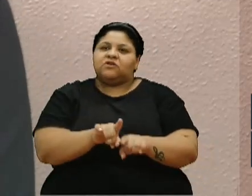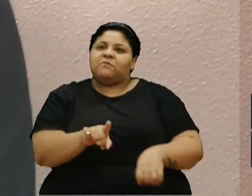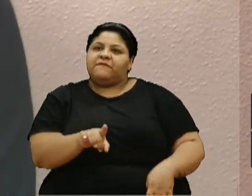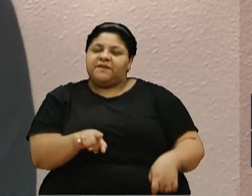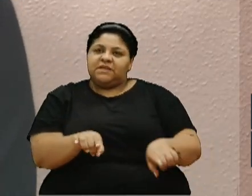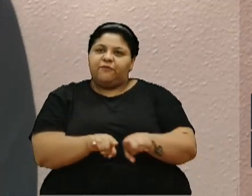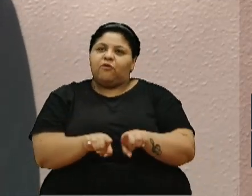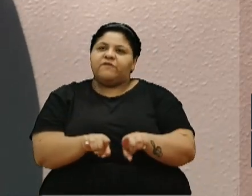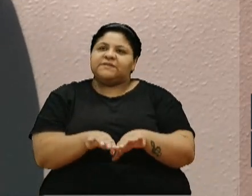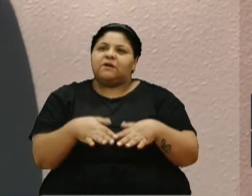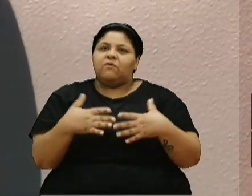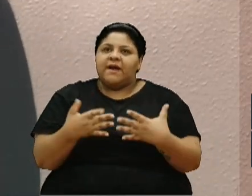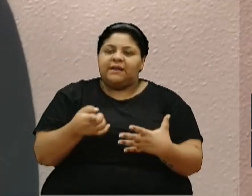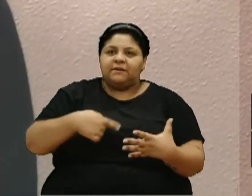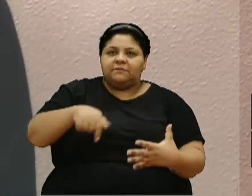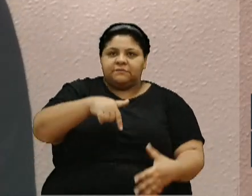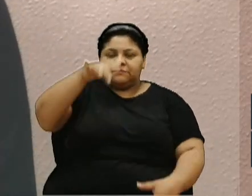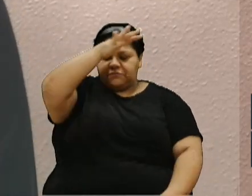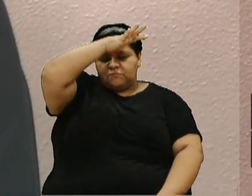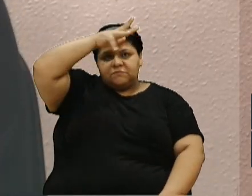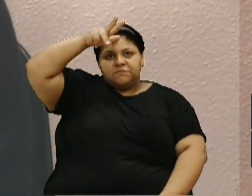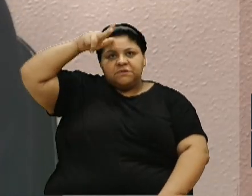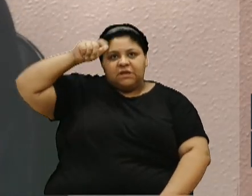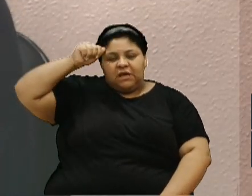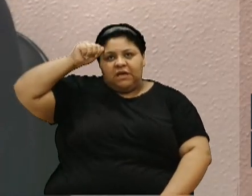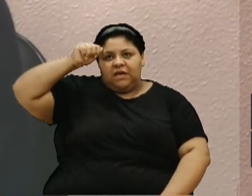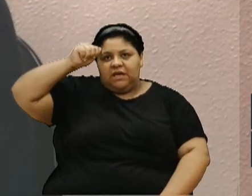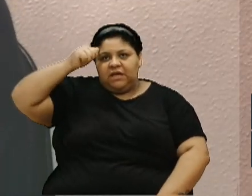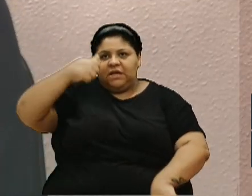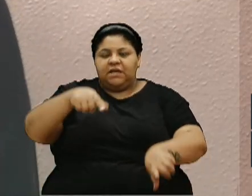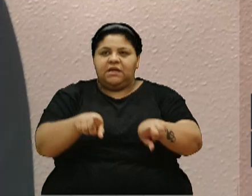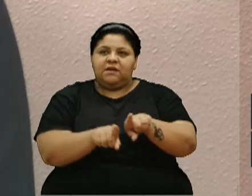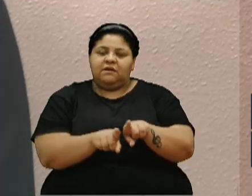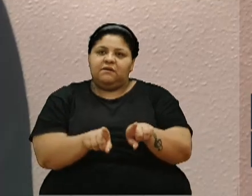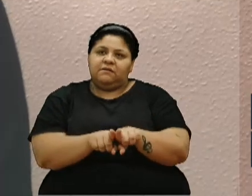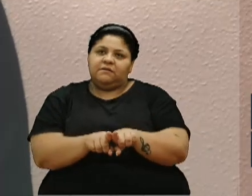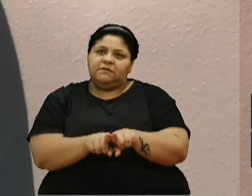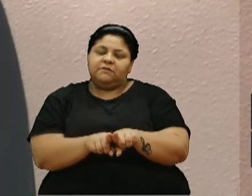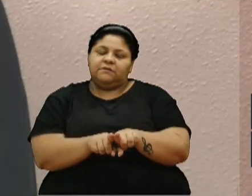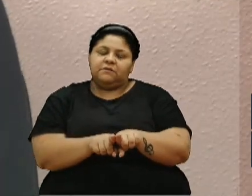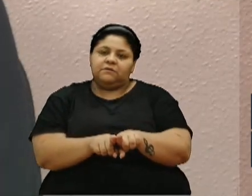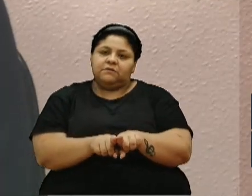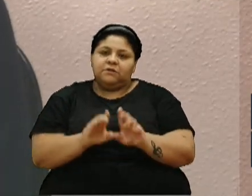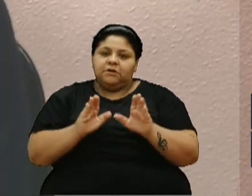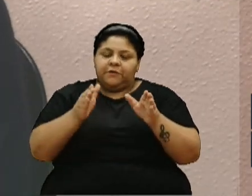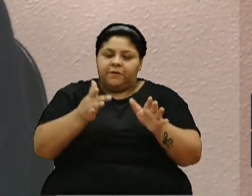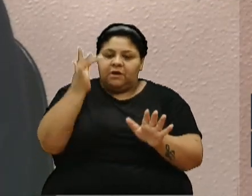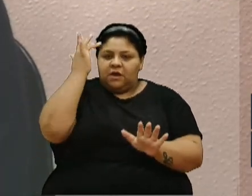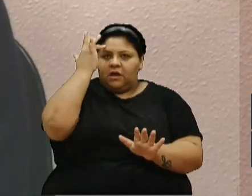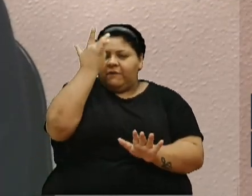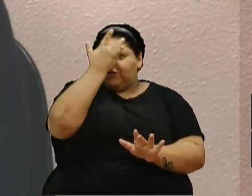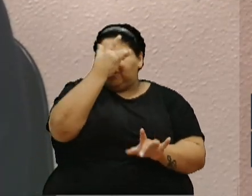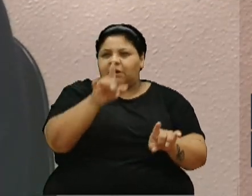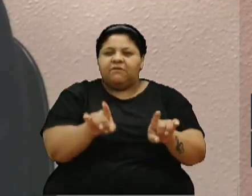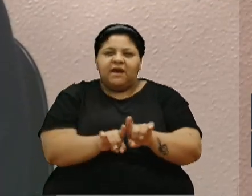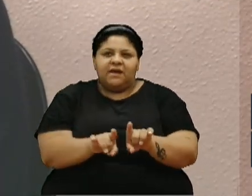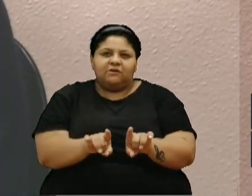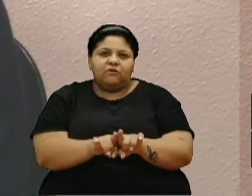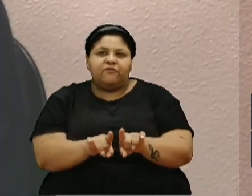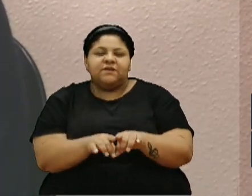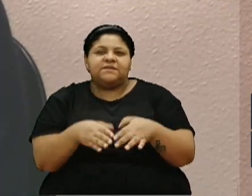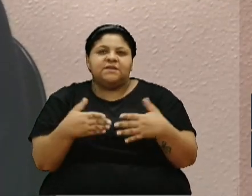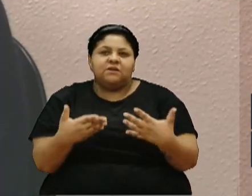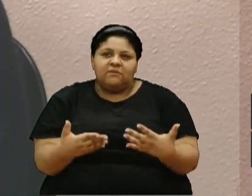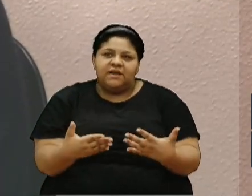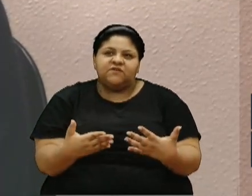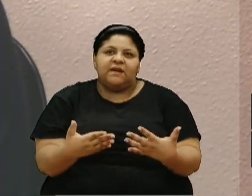município. O nosso município que vem investindo fortemente em saúde mental. Cumprimentar aqui